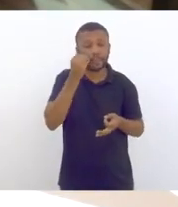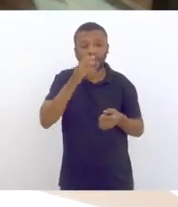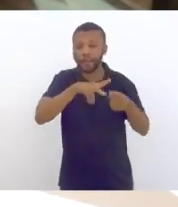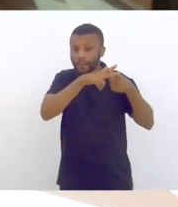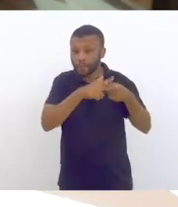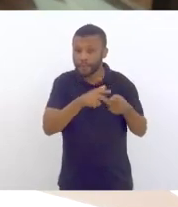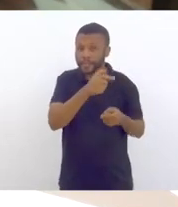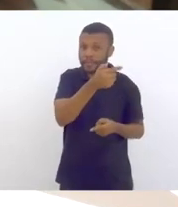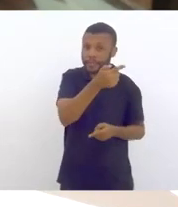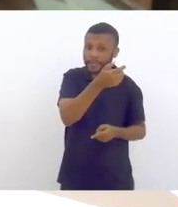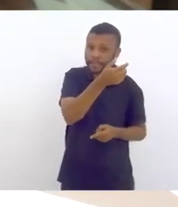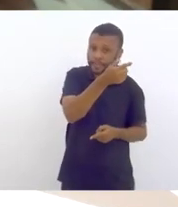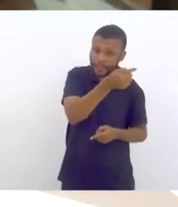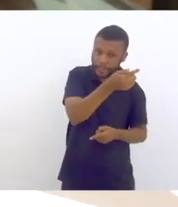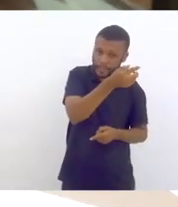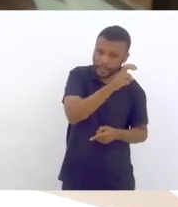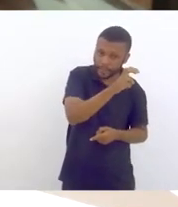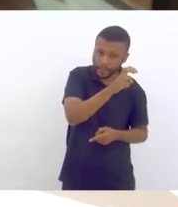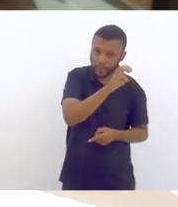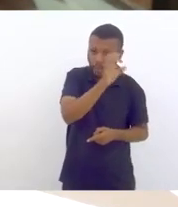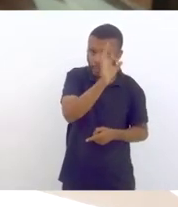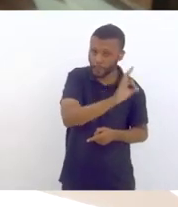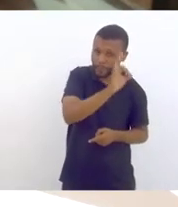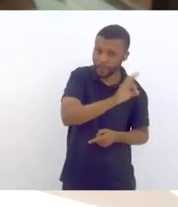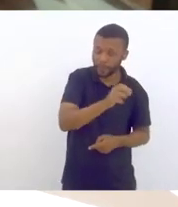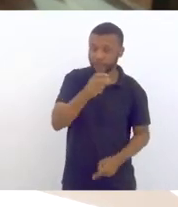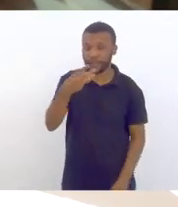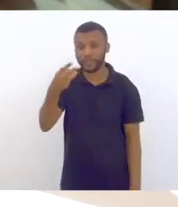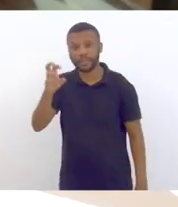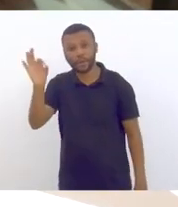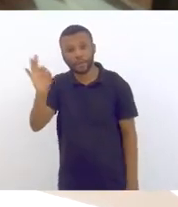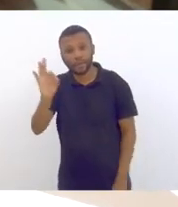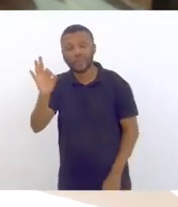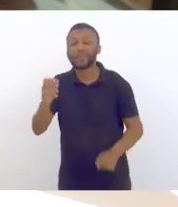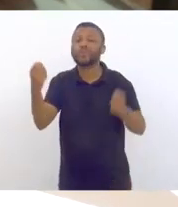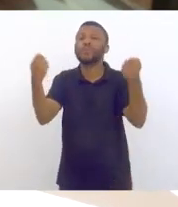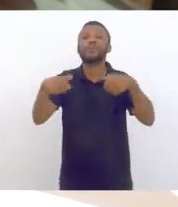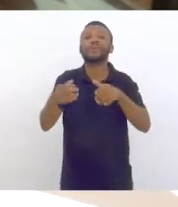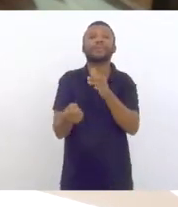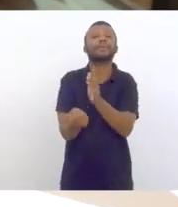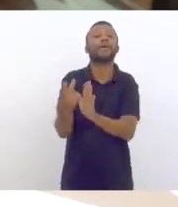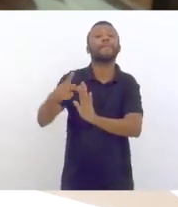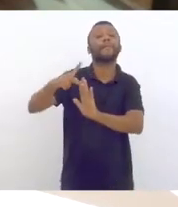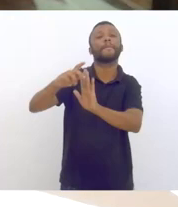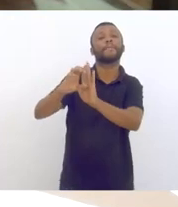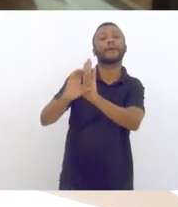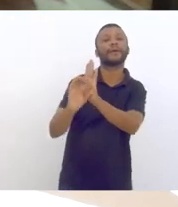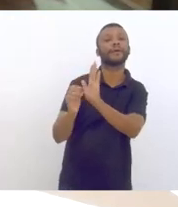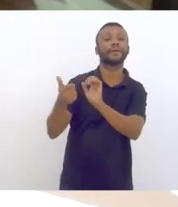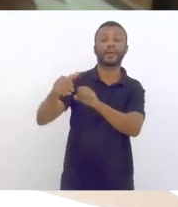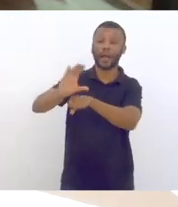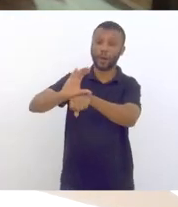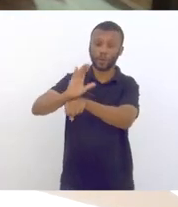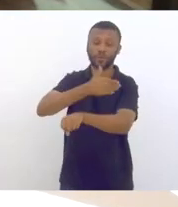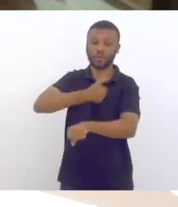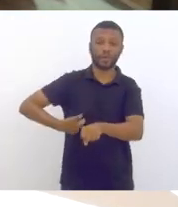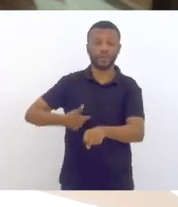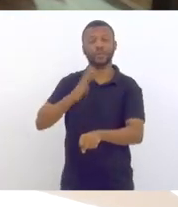né que hoje de 65 35 para quem não tem uma necessidade de uma PEC que a constituição estadual já